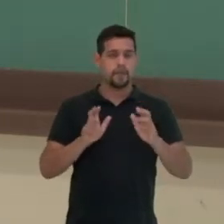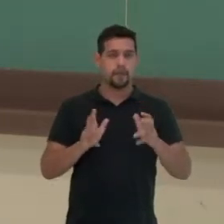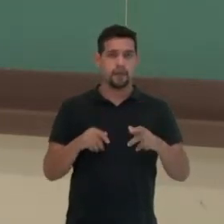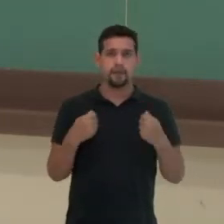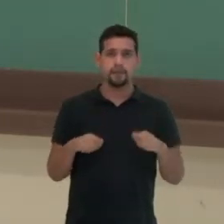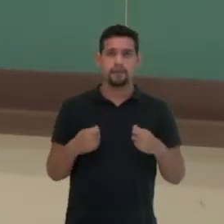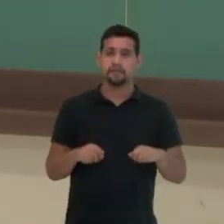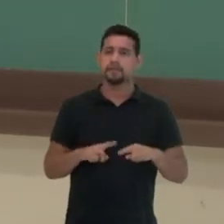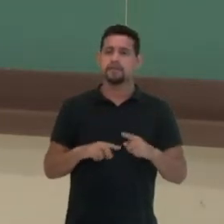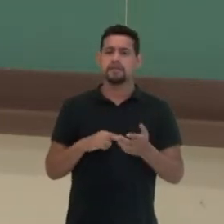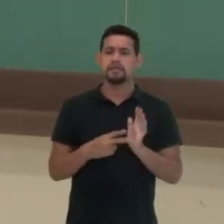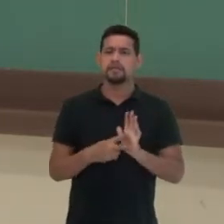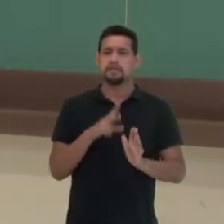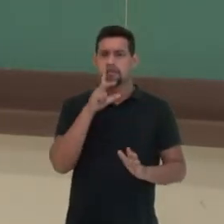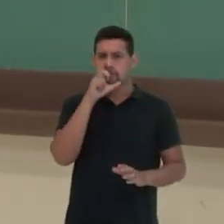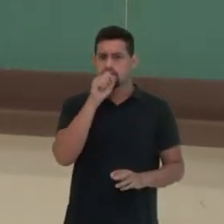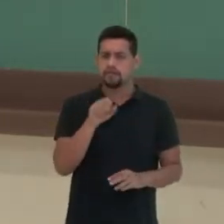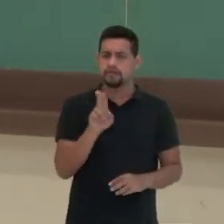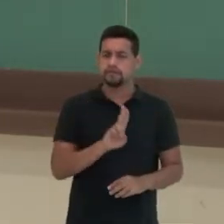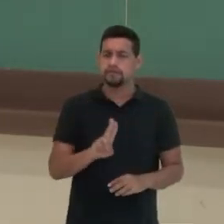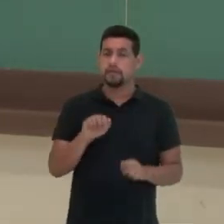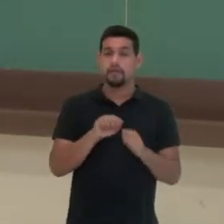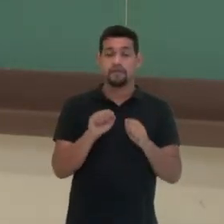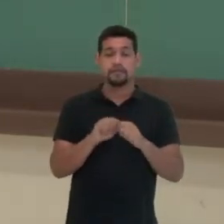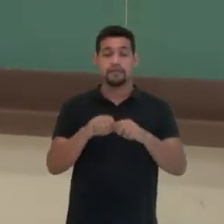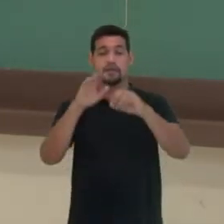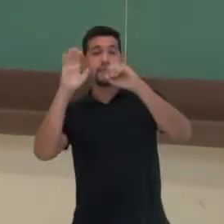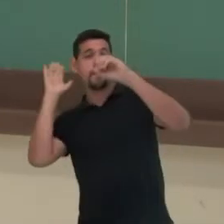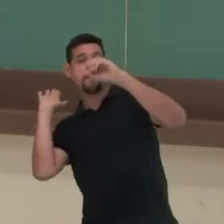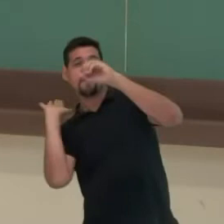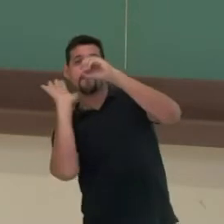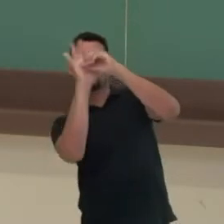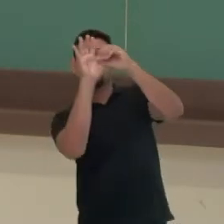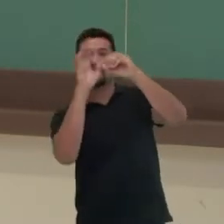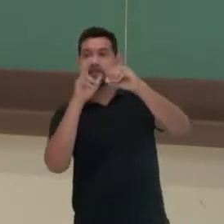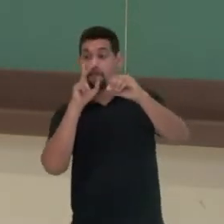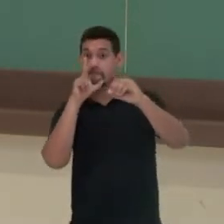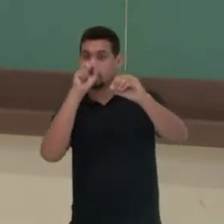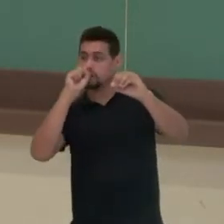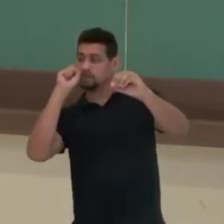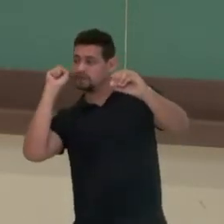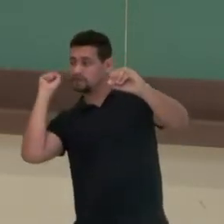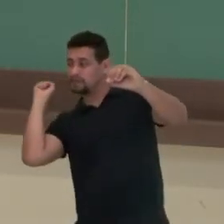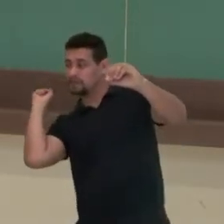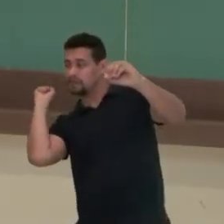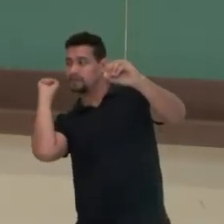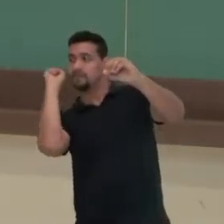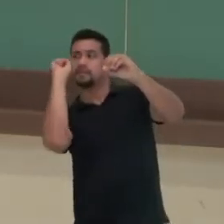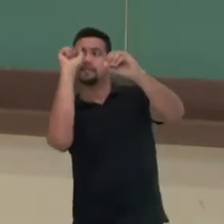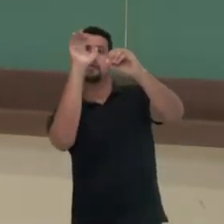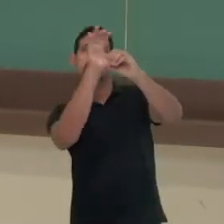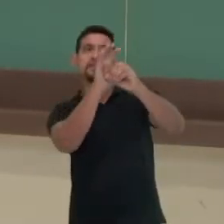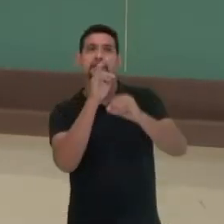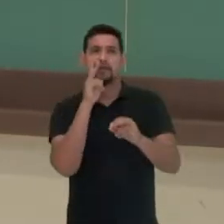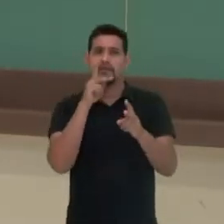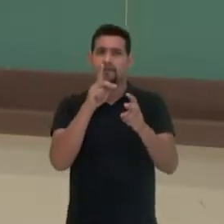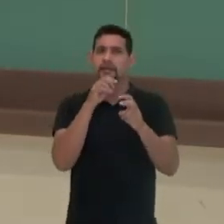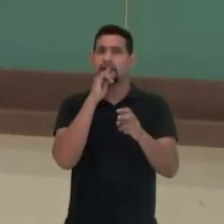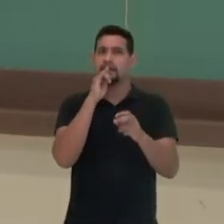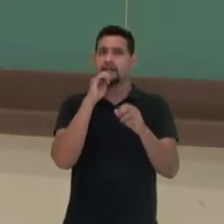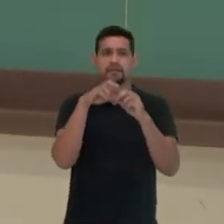ser o esforço utilizado para ela realizar o saque e lançar a bola lá para a câmera adversária. Então, olha aqui o sentido, né? Uma